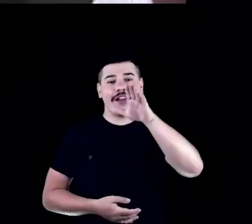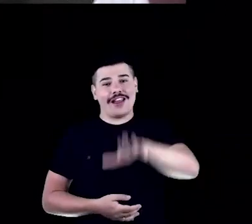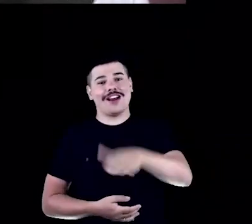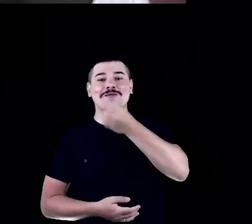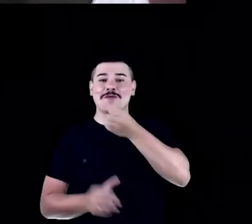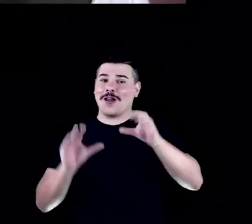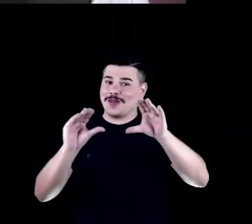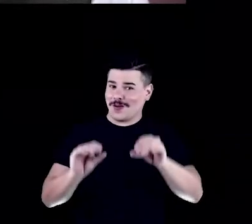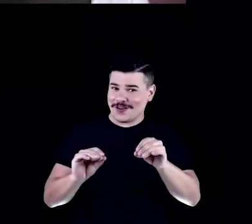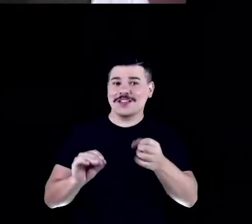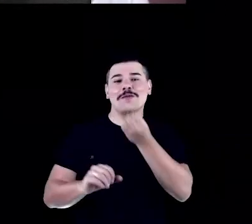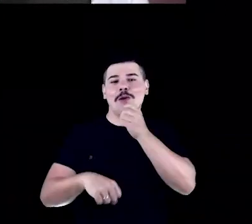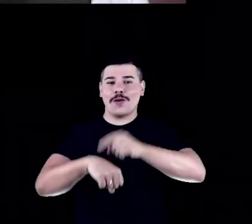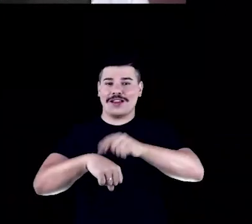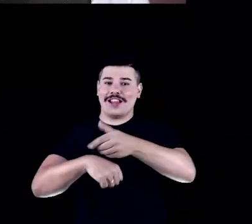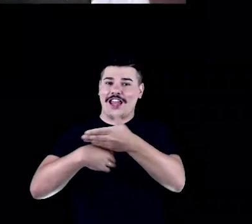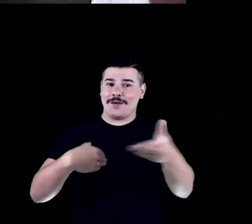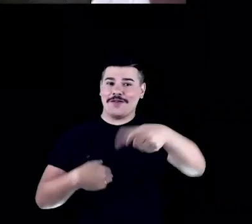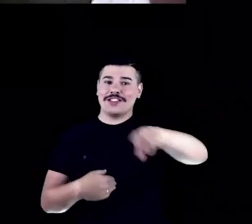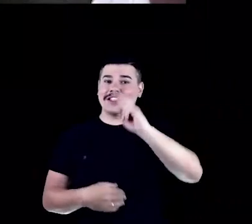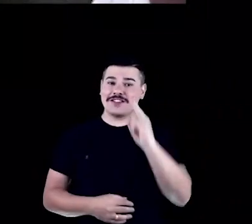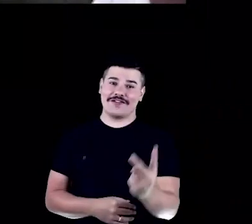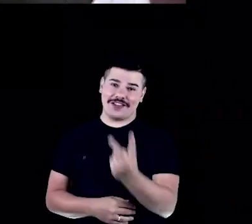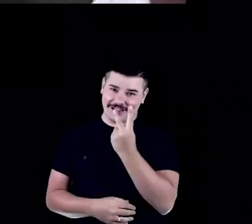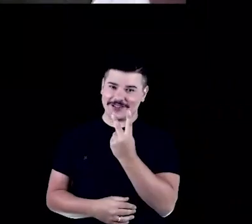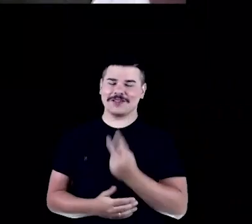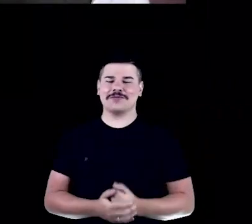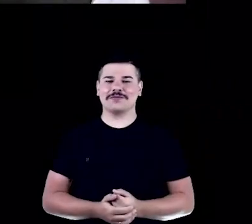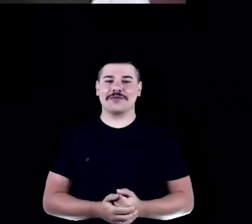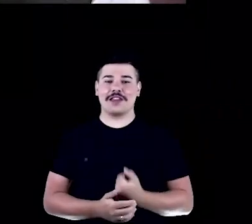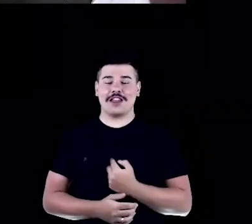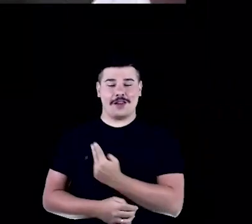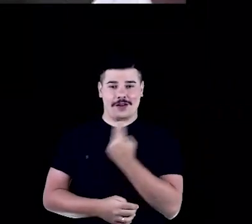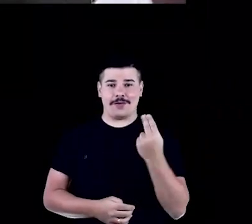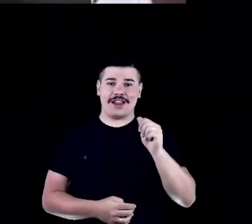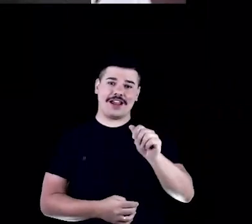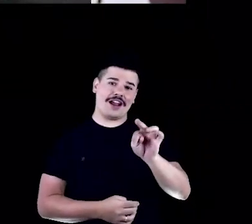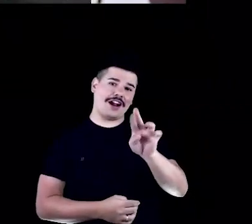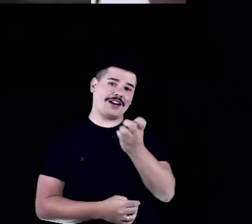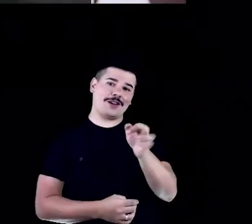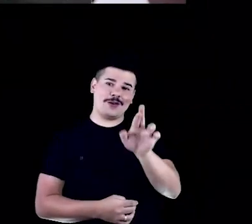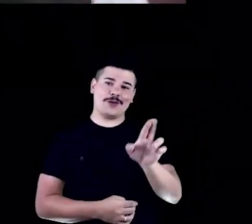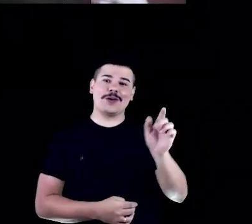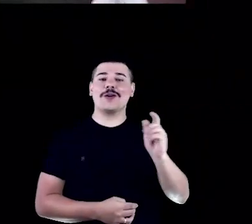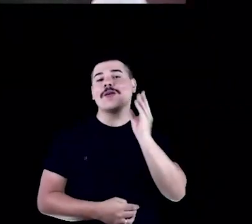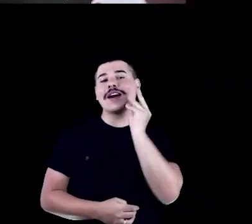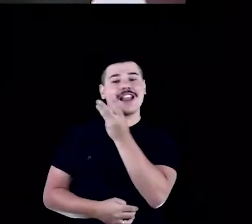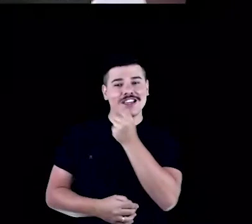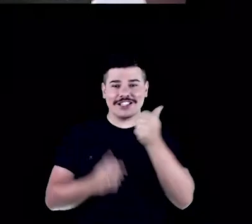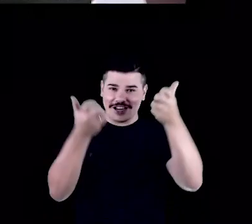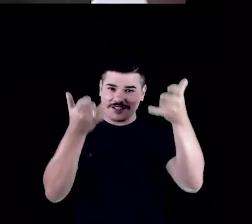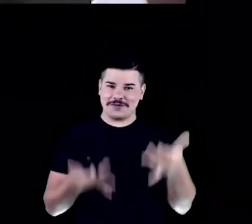Bom dia, boa tarde, boa noite, bom tempo para quem estiver vendo ou ouvindo. Eu sou o Arthur, o Ale já resumiu